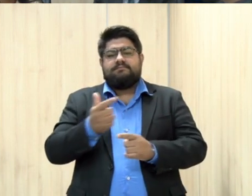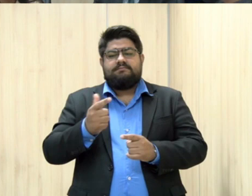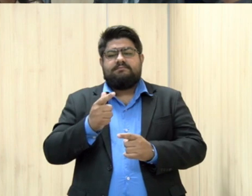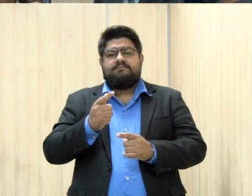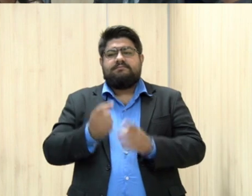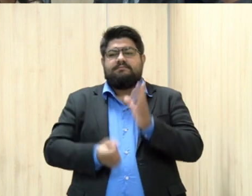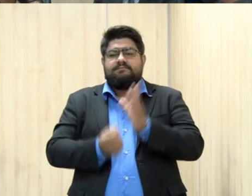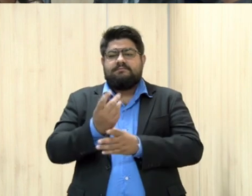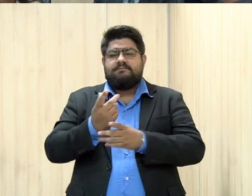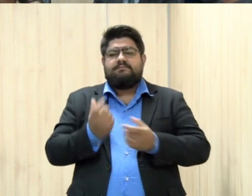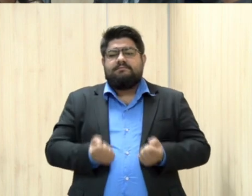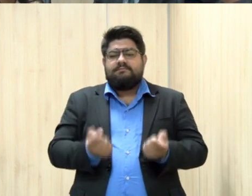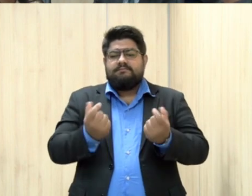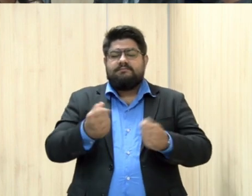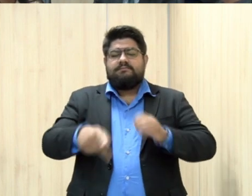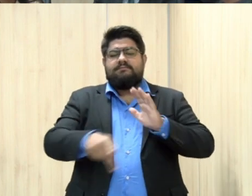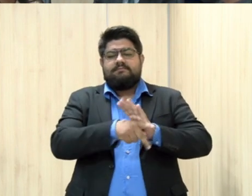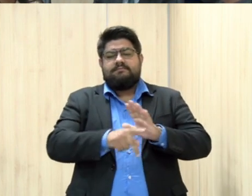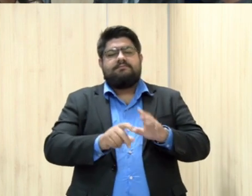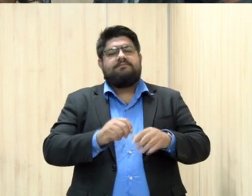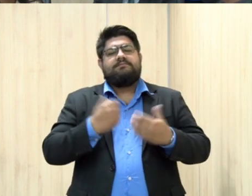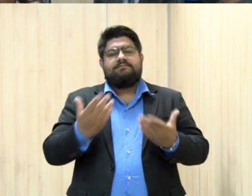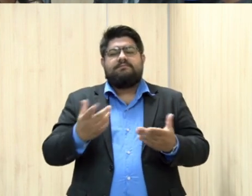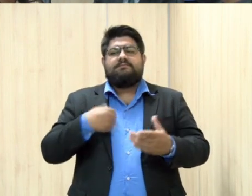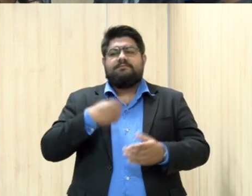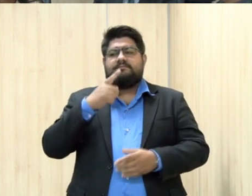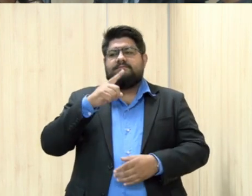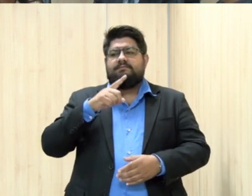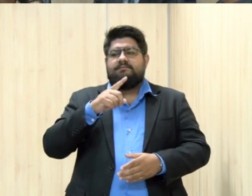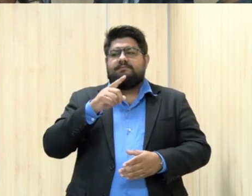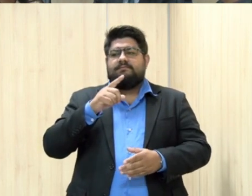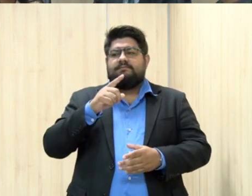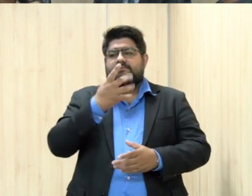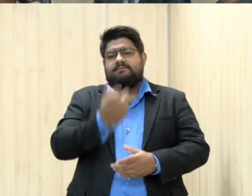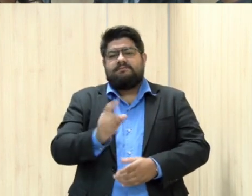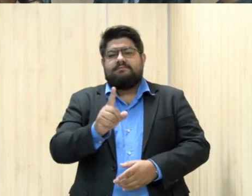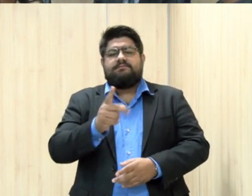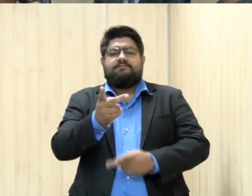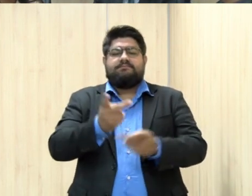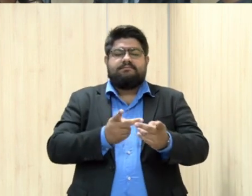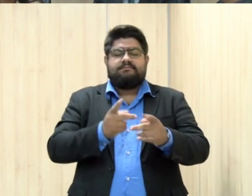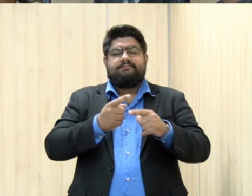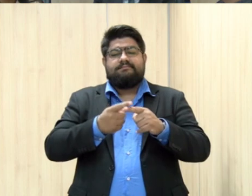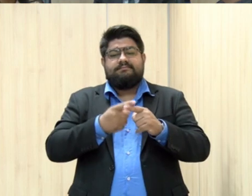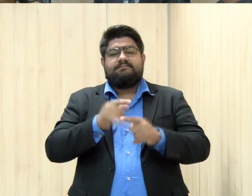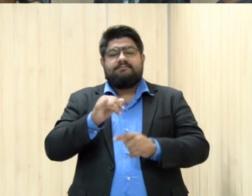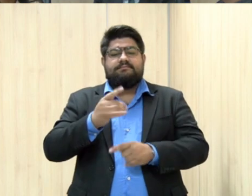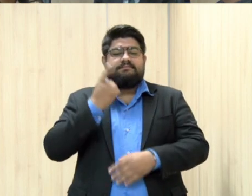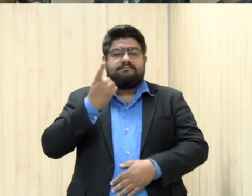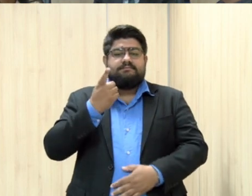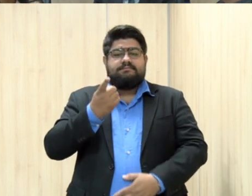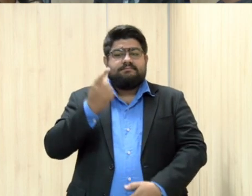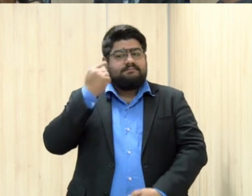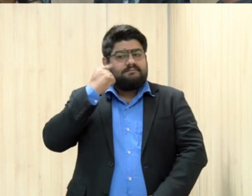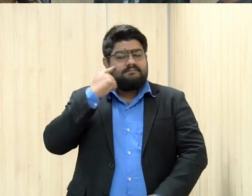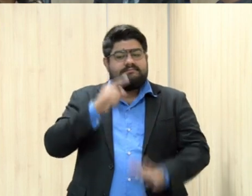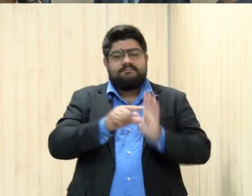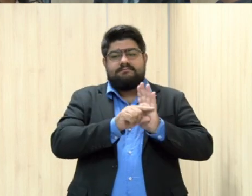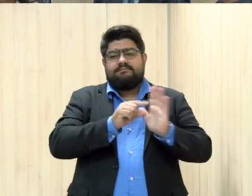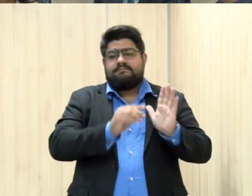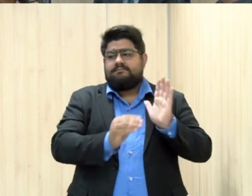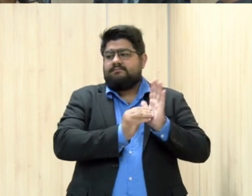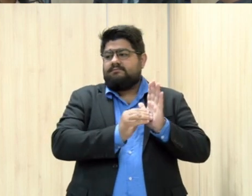própria tem um pouco Impacto financeiro seria pela rejeição do projeto de lei a menos que a colega deputada pudesse fazer uma Emenda